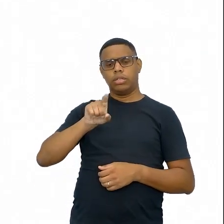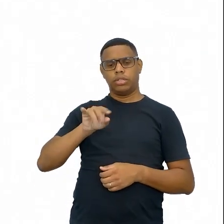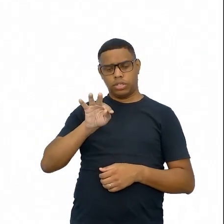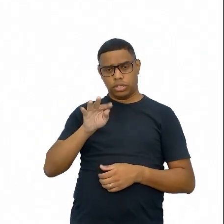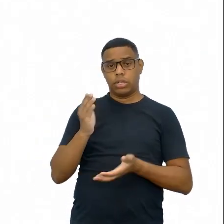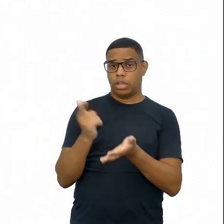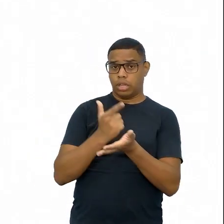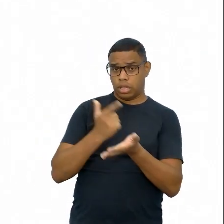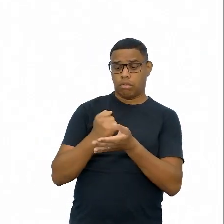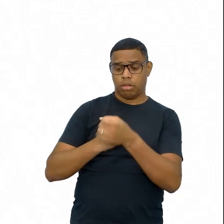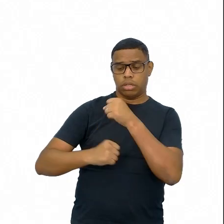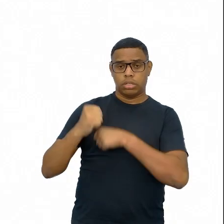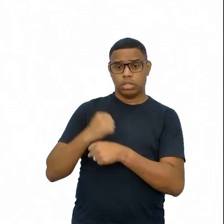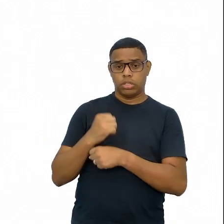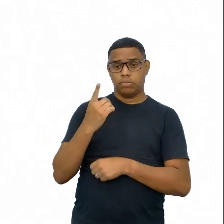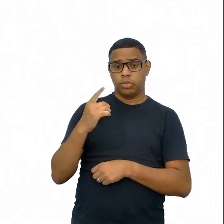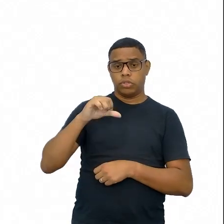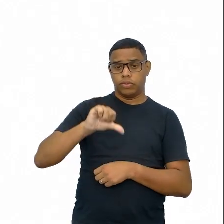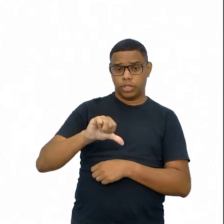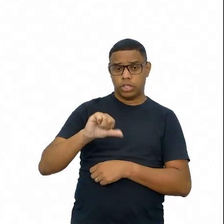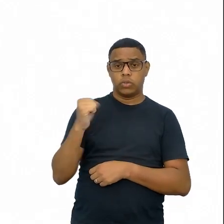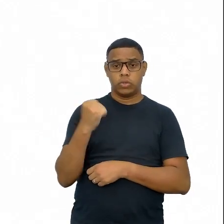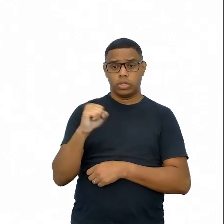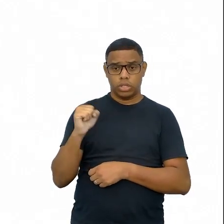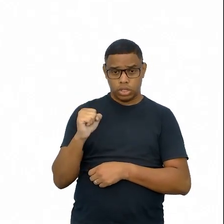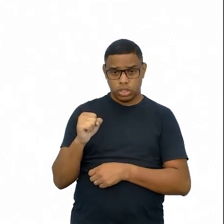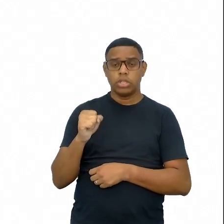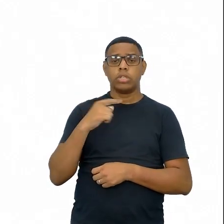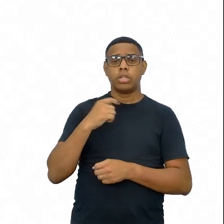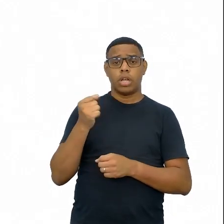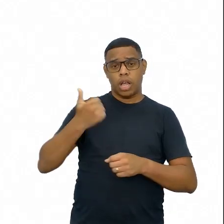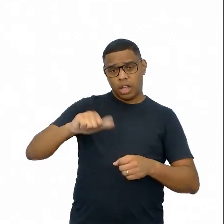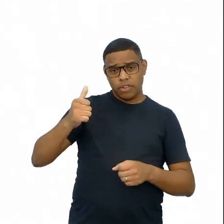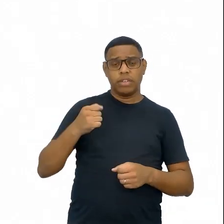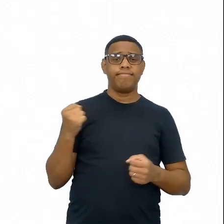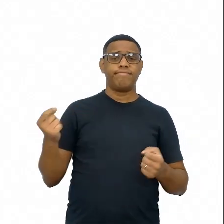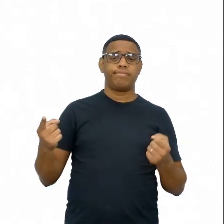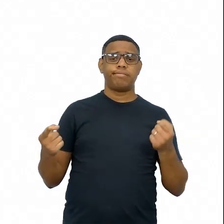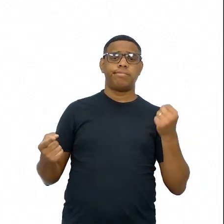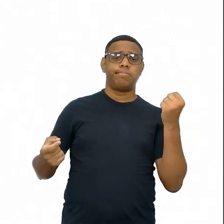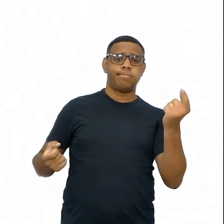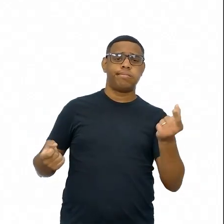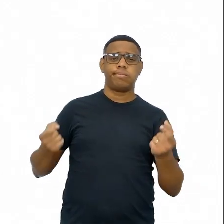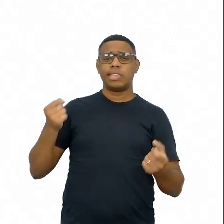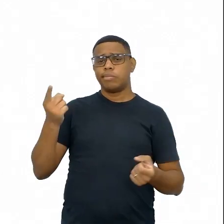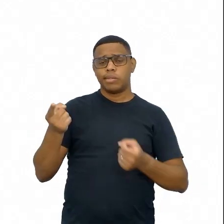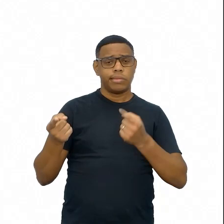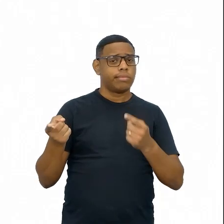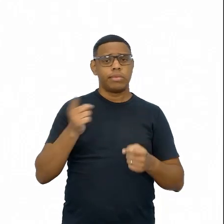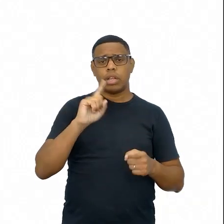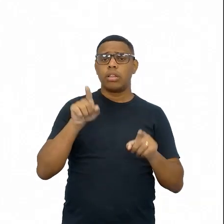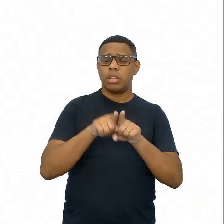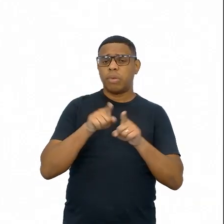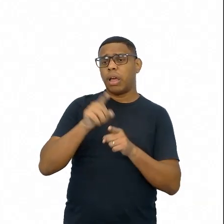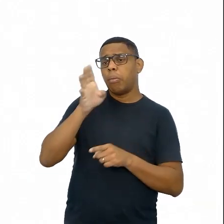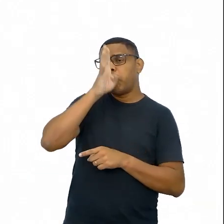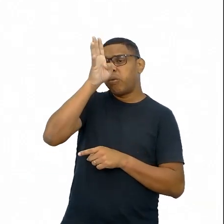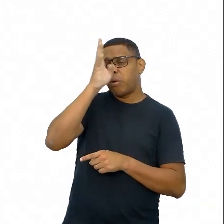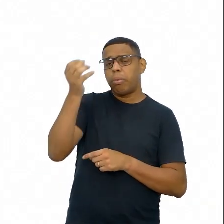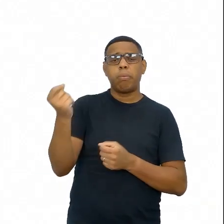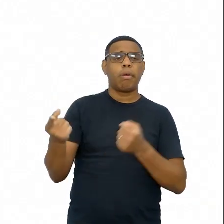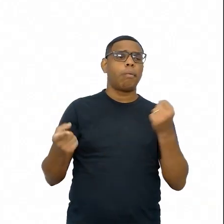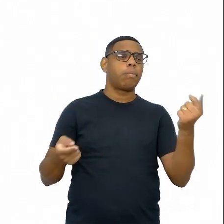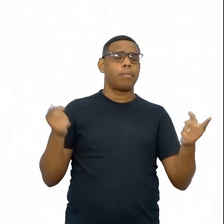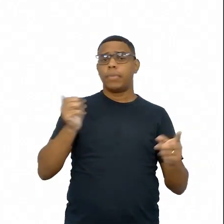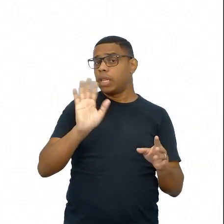que a avaliação não pode ser feita de forma esporádica, né, nem tão pouco improvisada. Ela